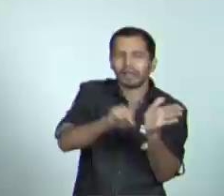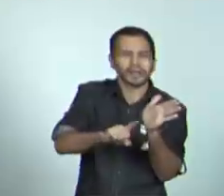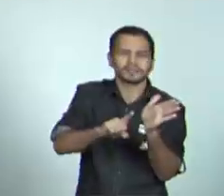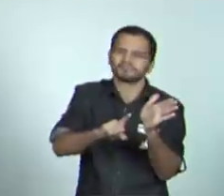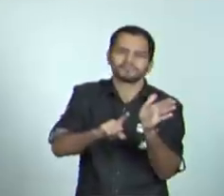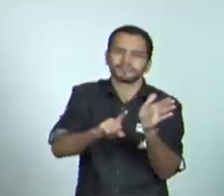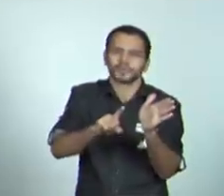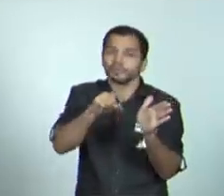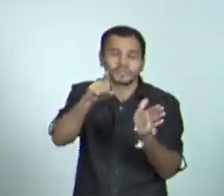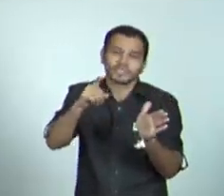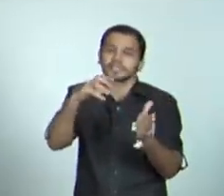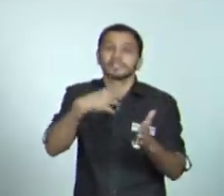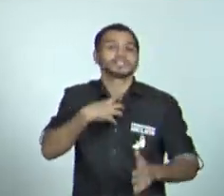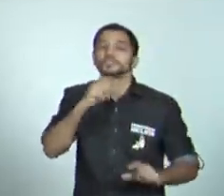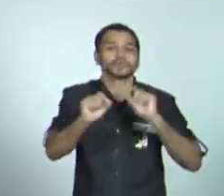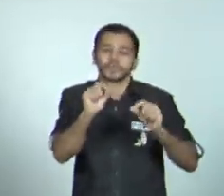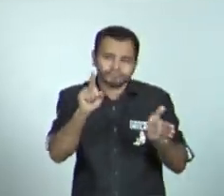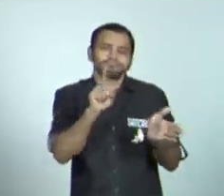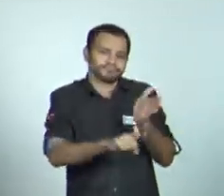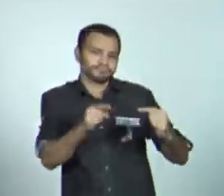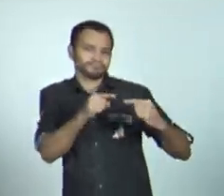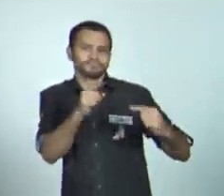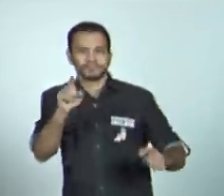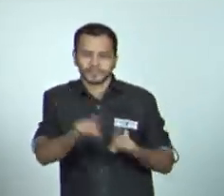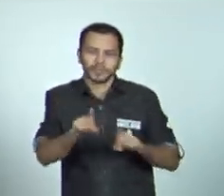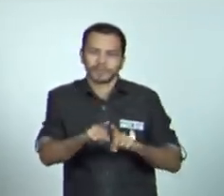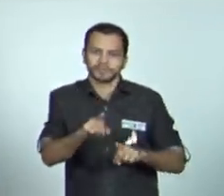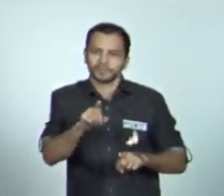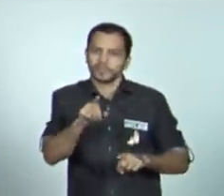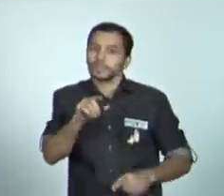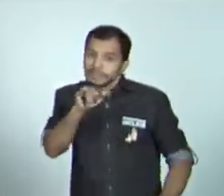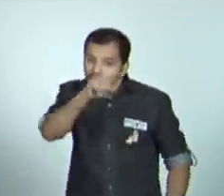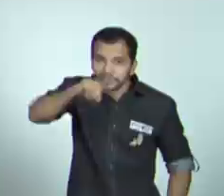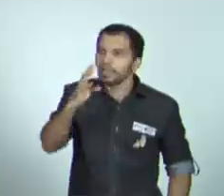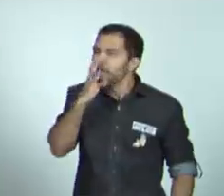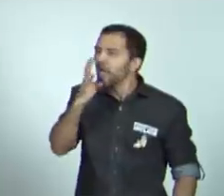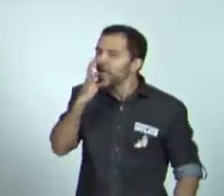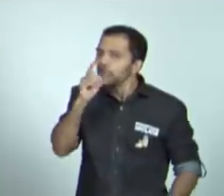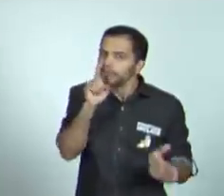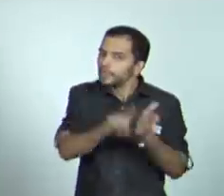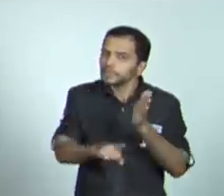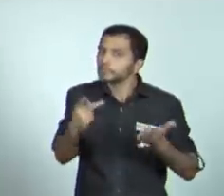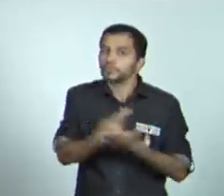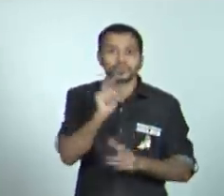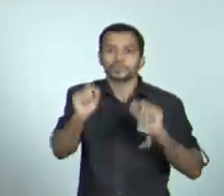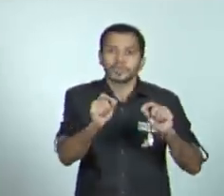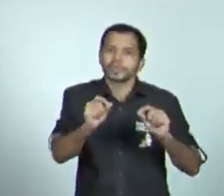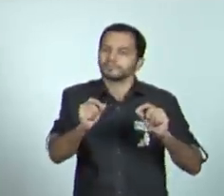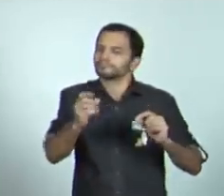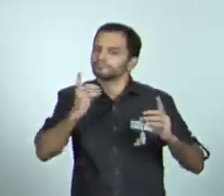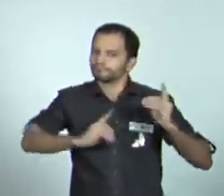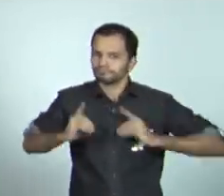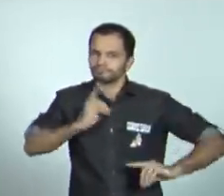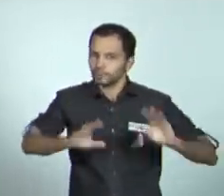só quem escuta certas coisas tá no caminho a depressão cuidado portanto primeiro lugar descubra de